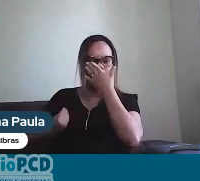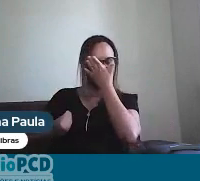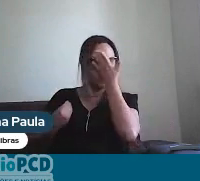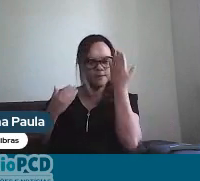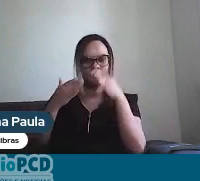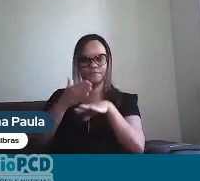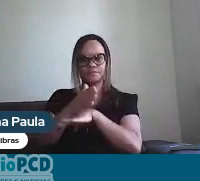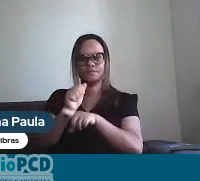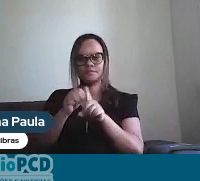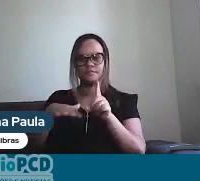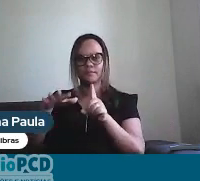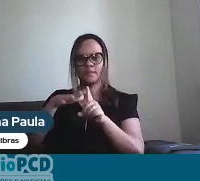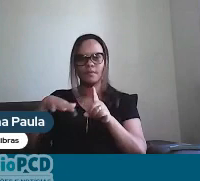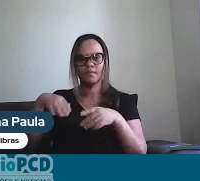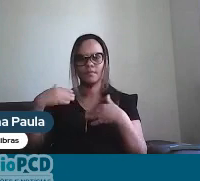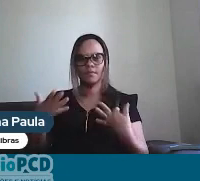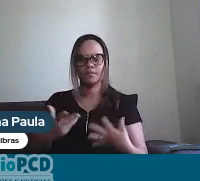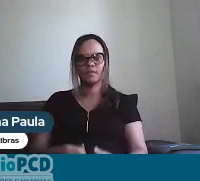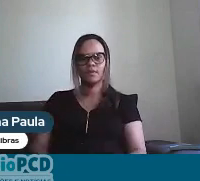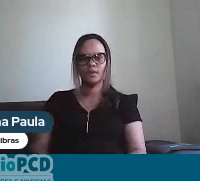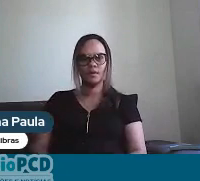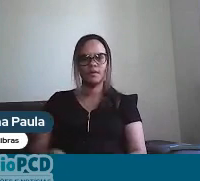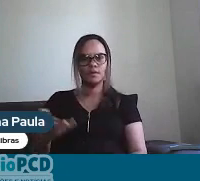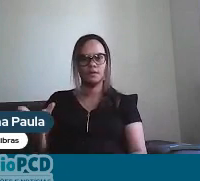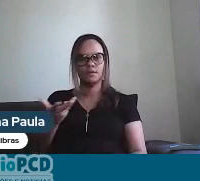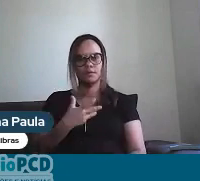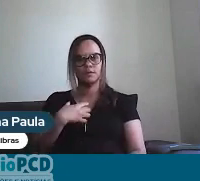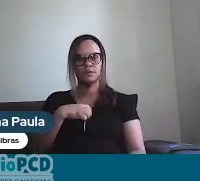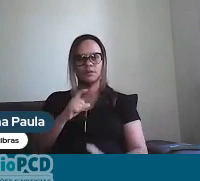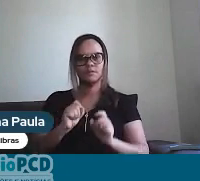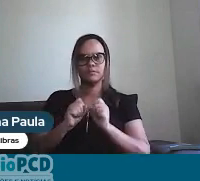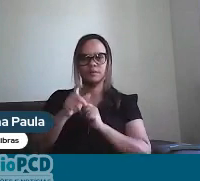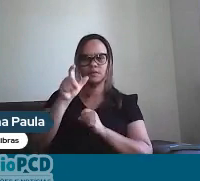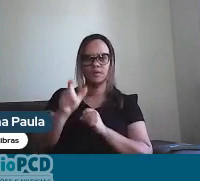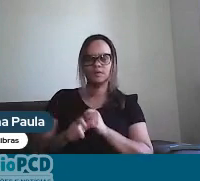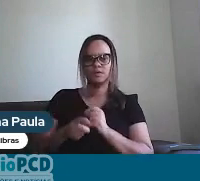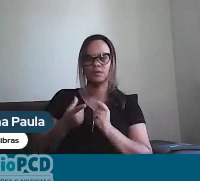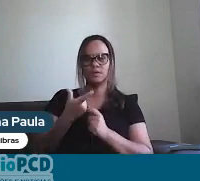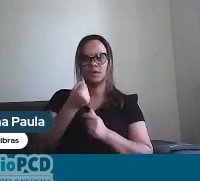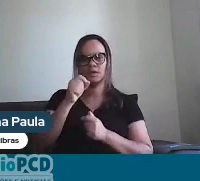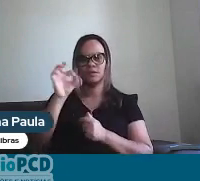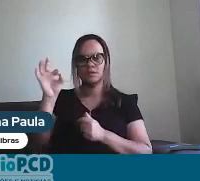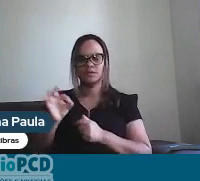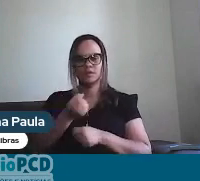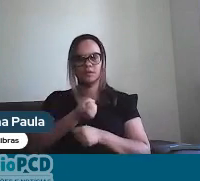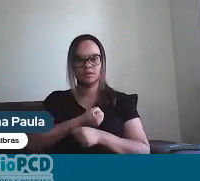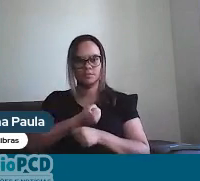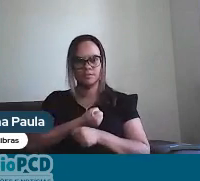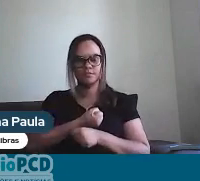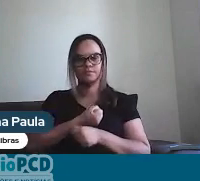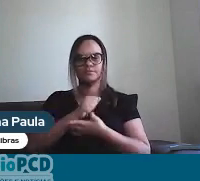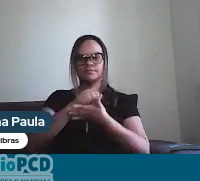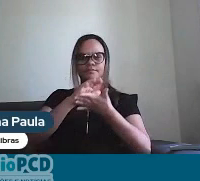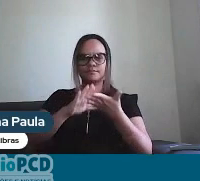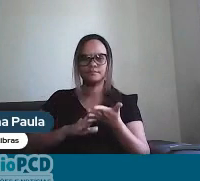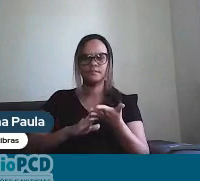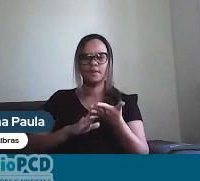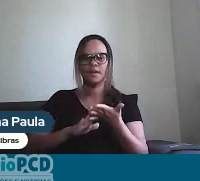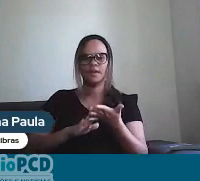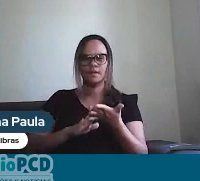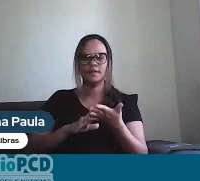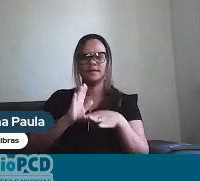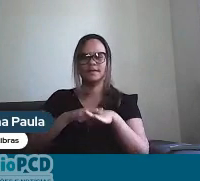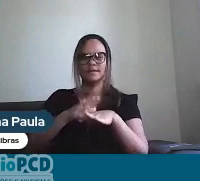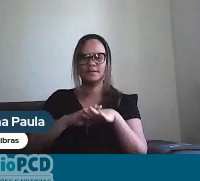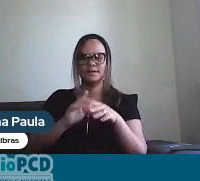social. E aí, eu já recebi situações em que a pessoa tinha 100 pontos em todas as atividades, e 100 pontos significa que ela